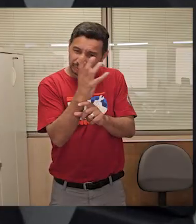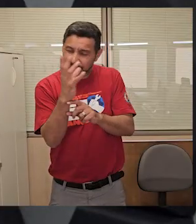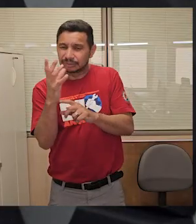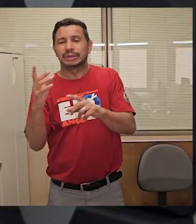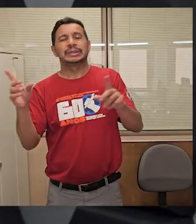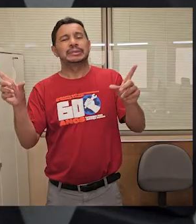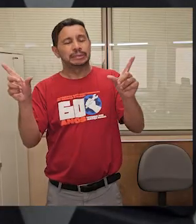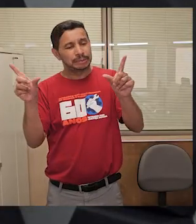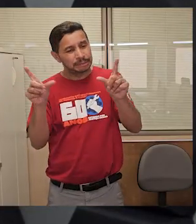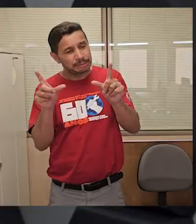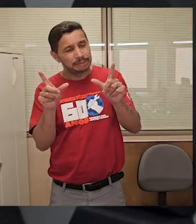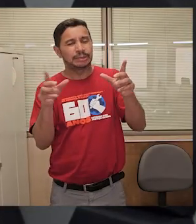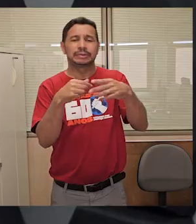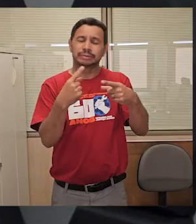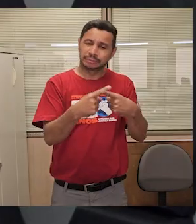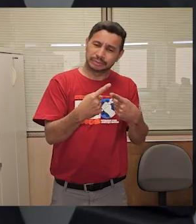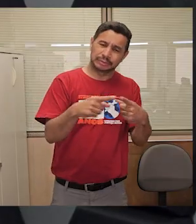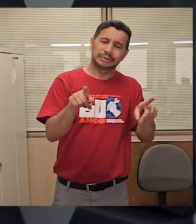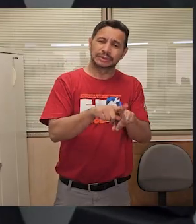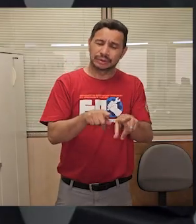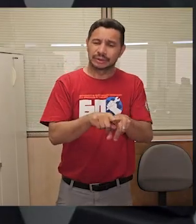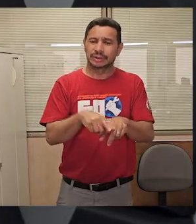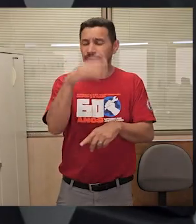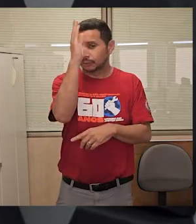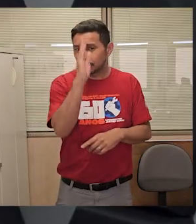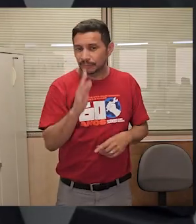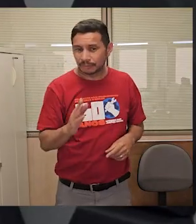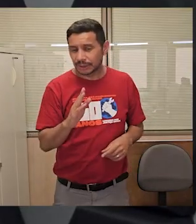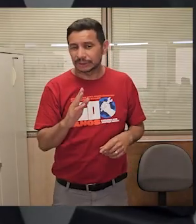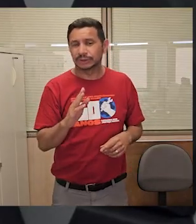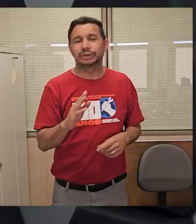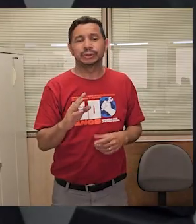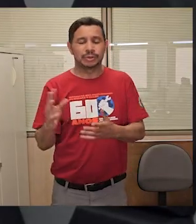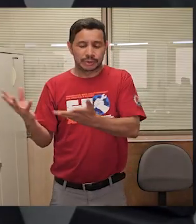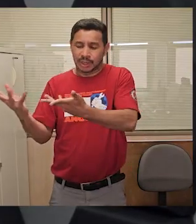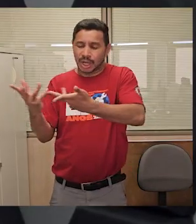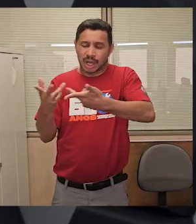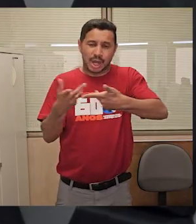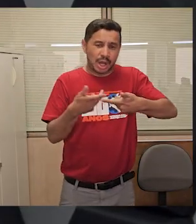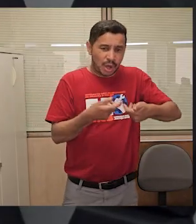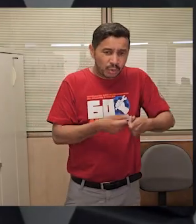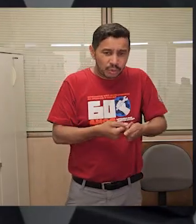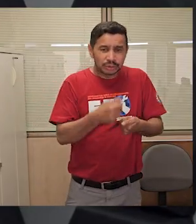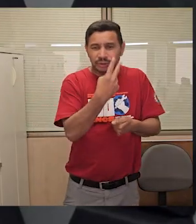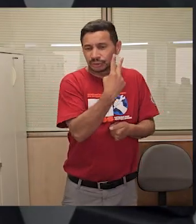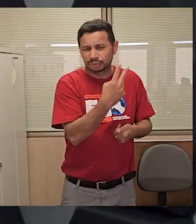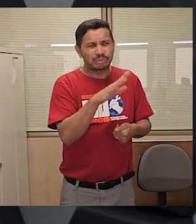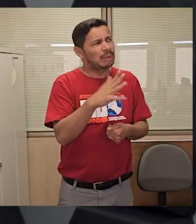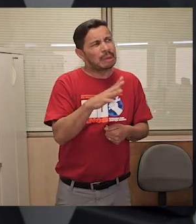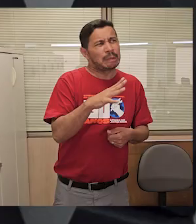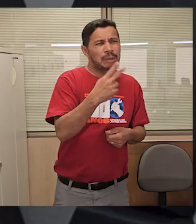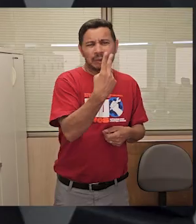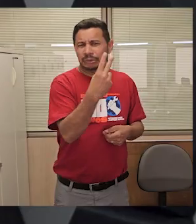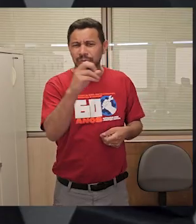o Brasil vai ser o anfitrião de uma COP, vai recepcionar cerca de